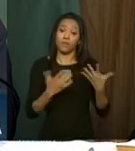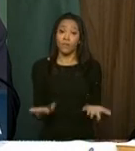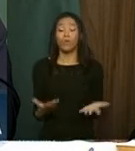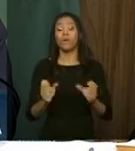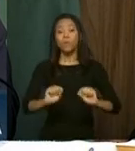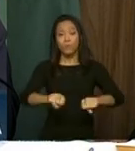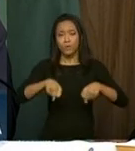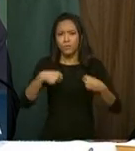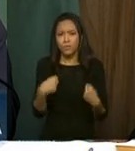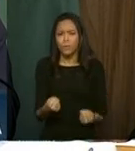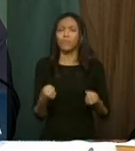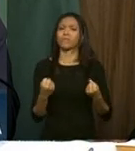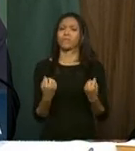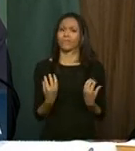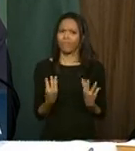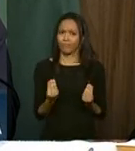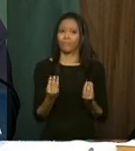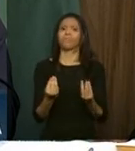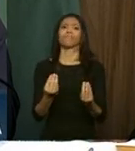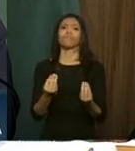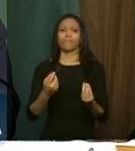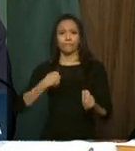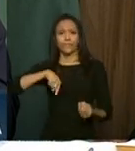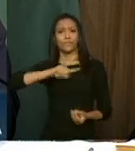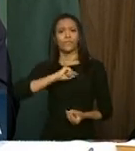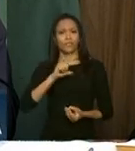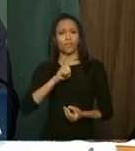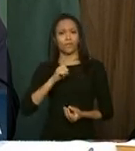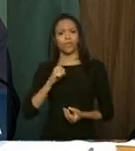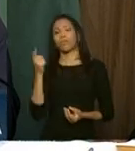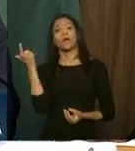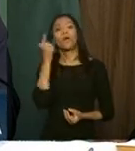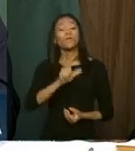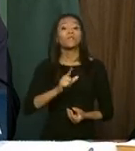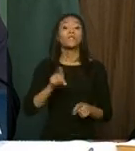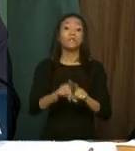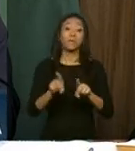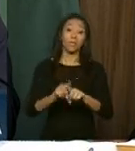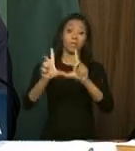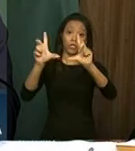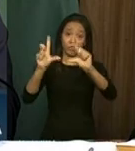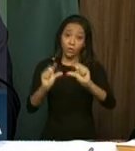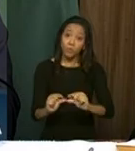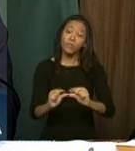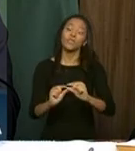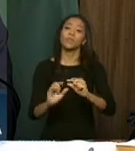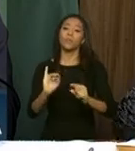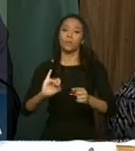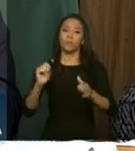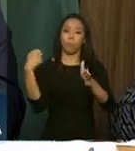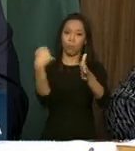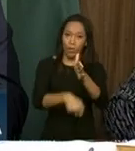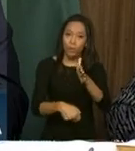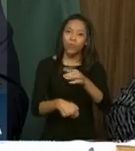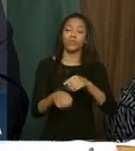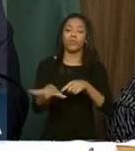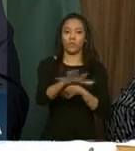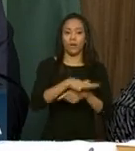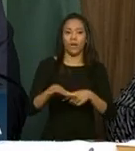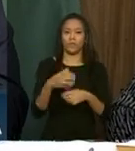grande que nós tivemos para avançarmos, desoneramos também a indústria automotiva, eletroeletrônica, enfim.